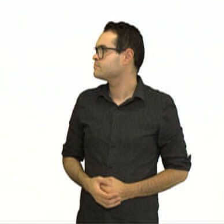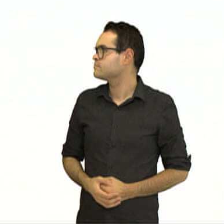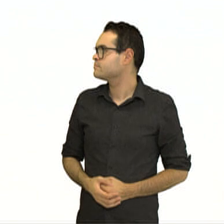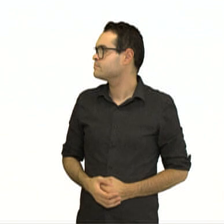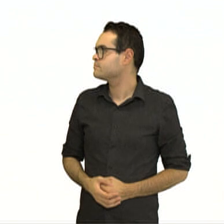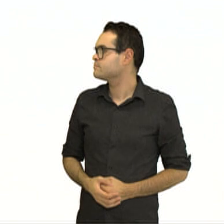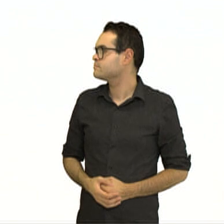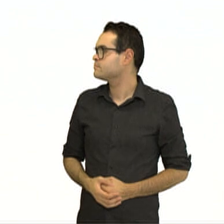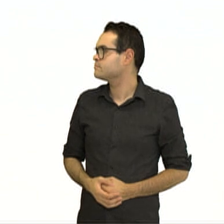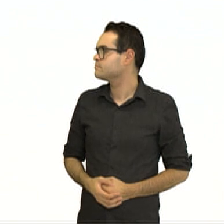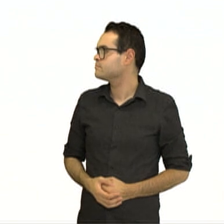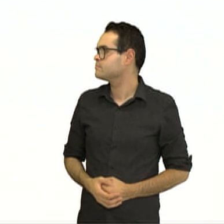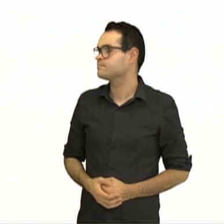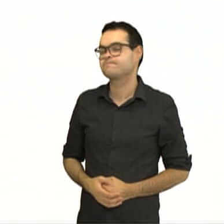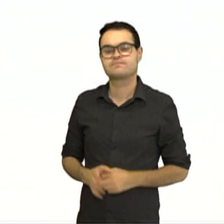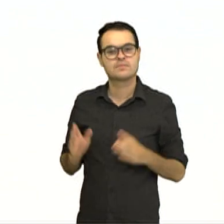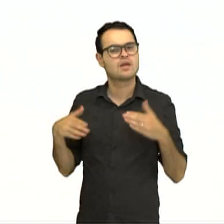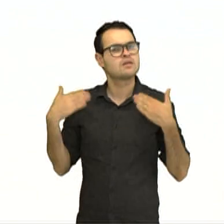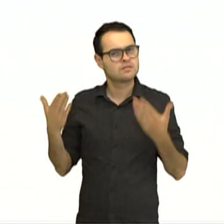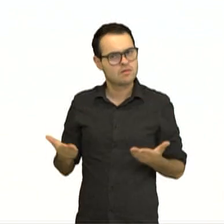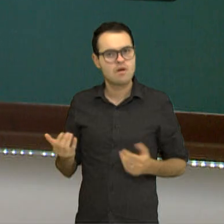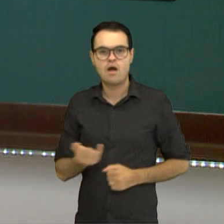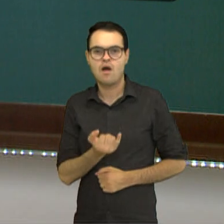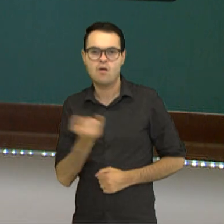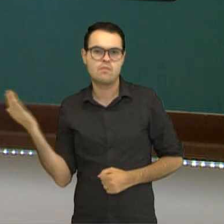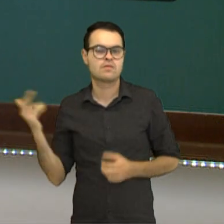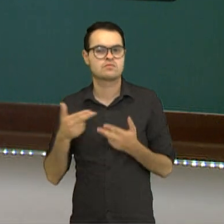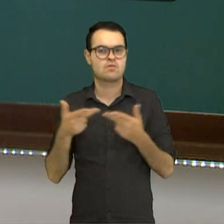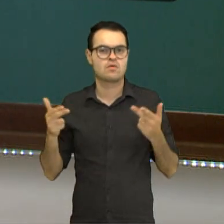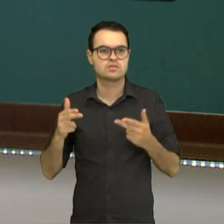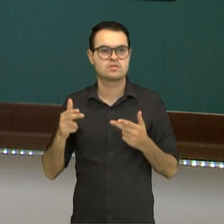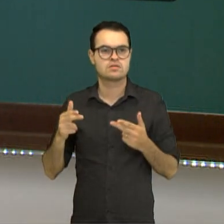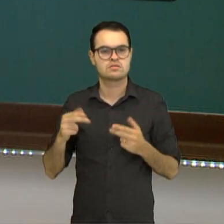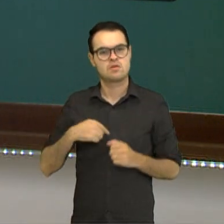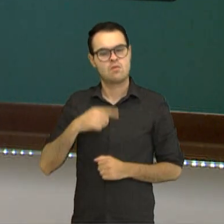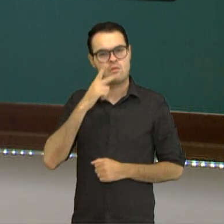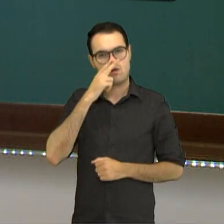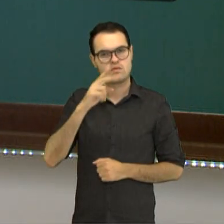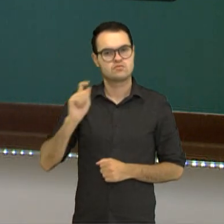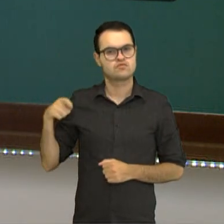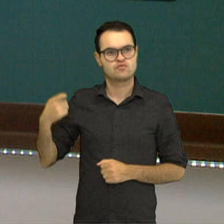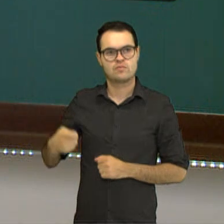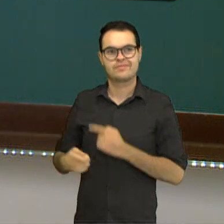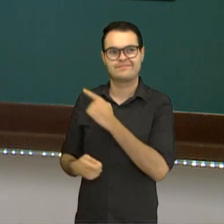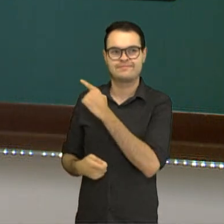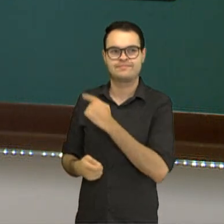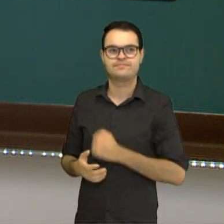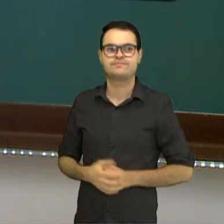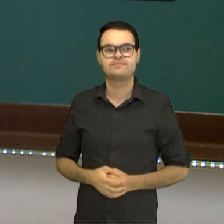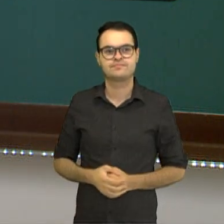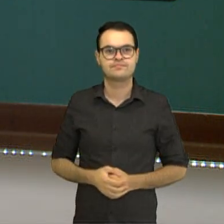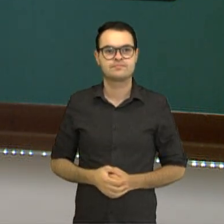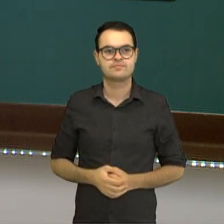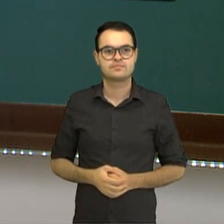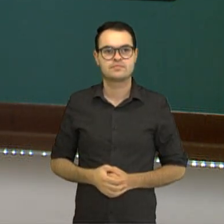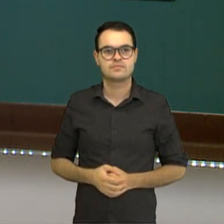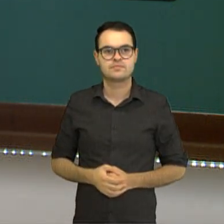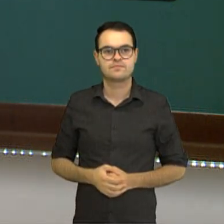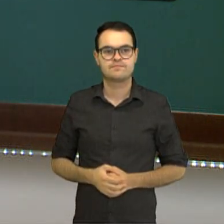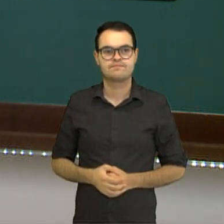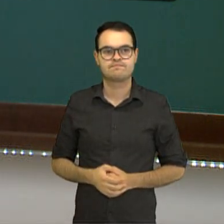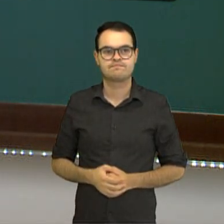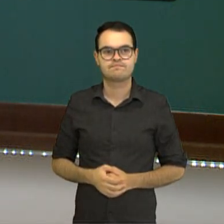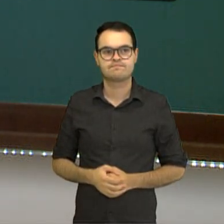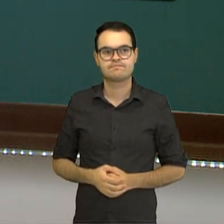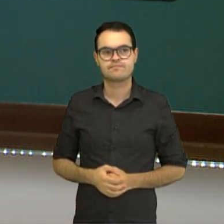things that Igbo can't. Então, algumas coisas que eu acho sobre, né, a expressão do Igbo, que pode capturá-las, e outra coisa que não